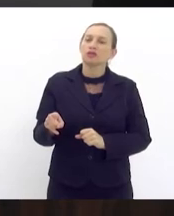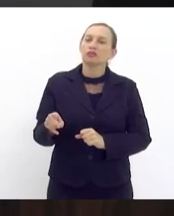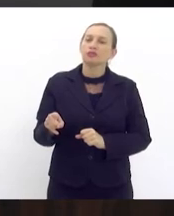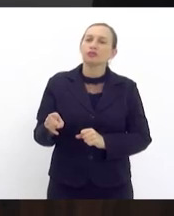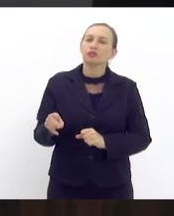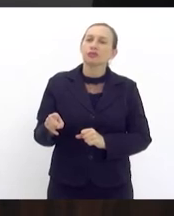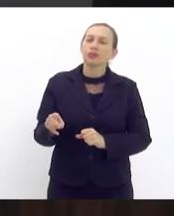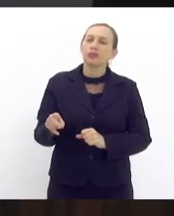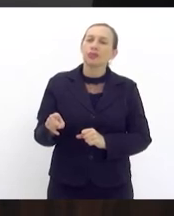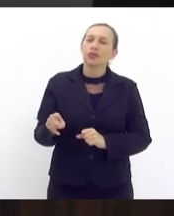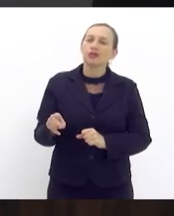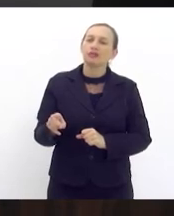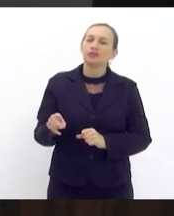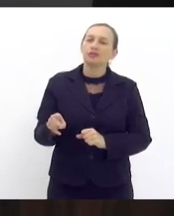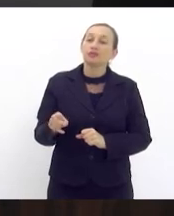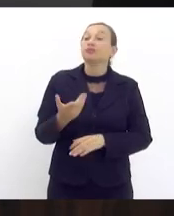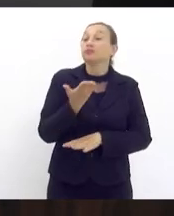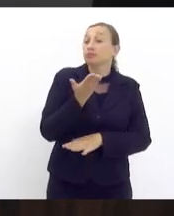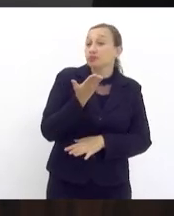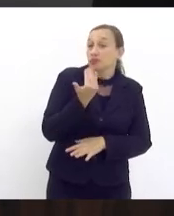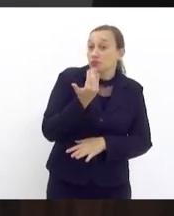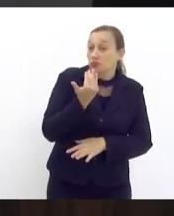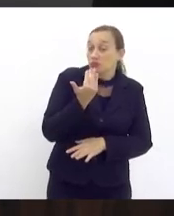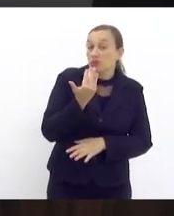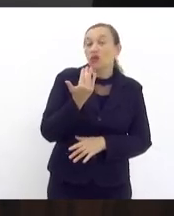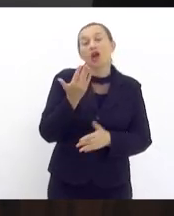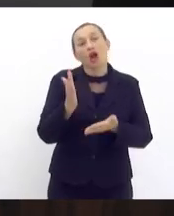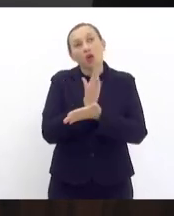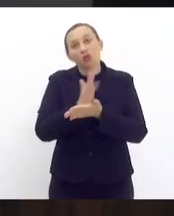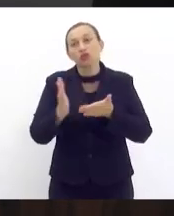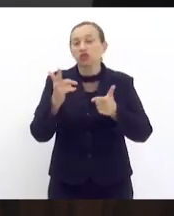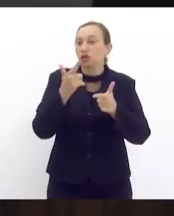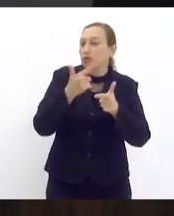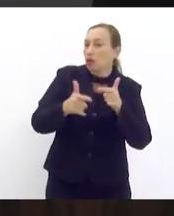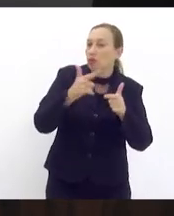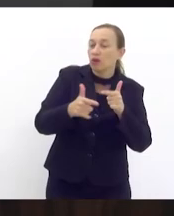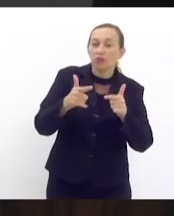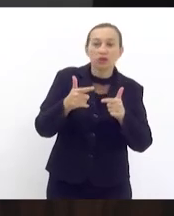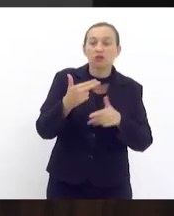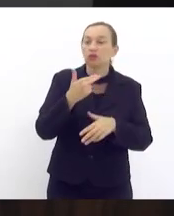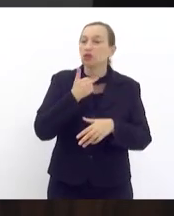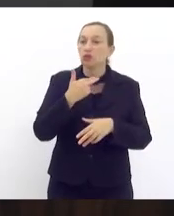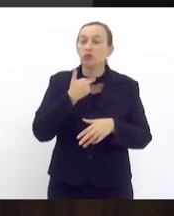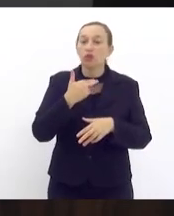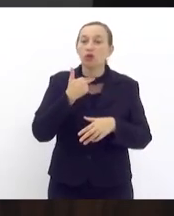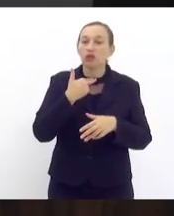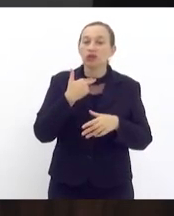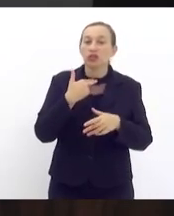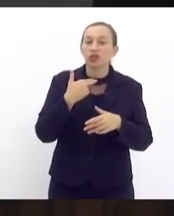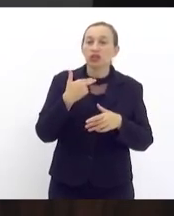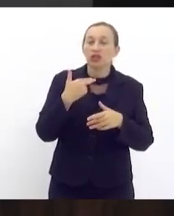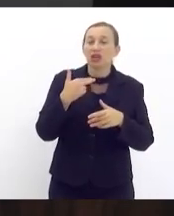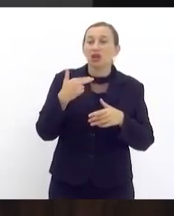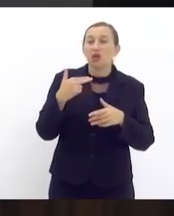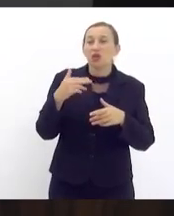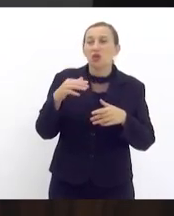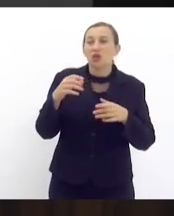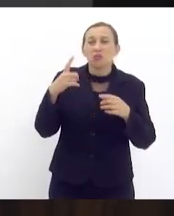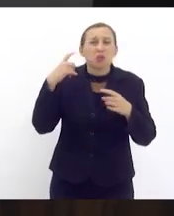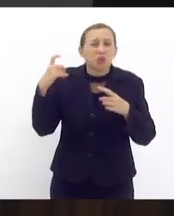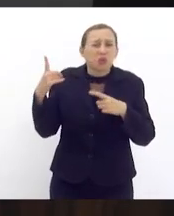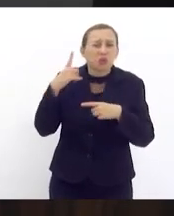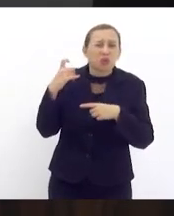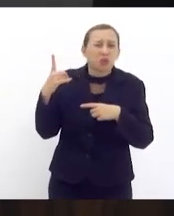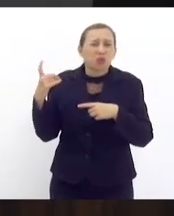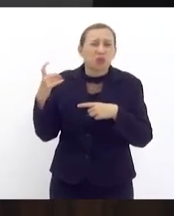produto que eles possam alimentar que tem alguns que tem problemas não pode ouvir muito barulho Então nós vamos criar um espaço lá fechado